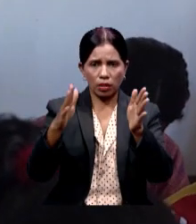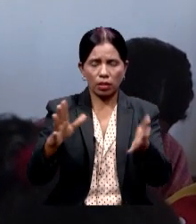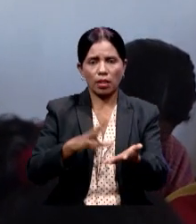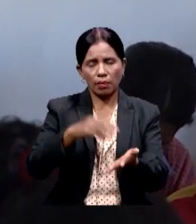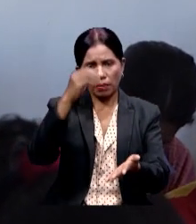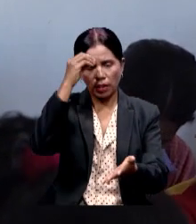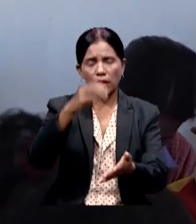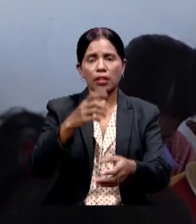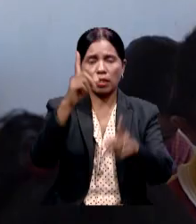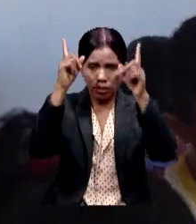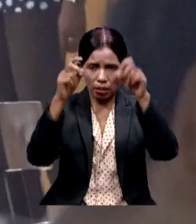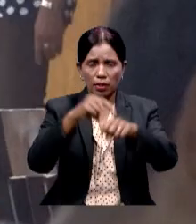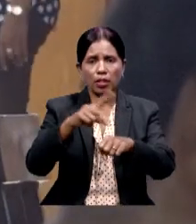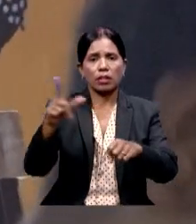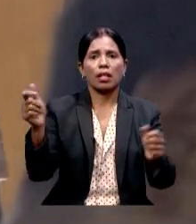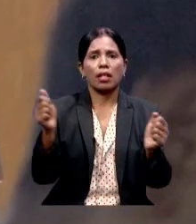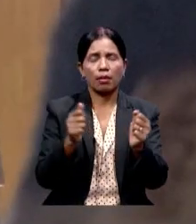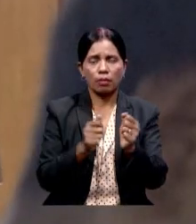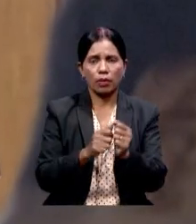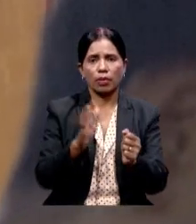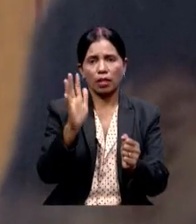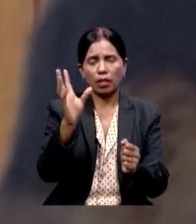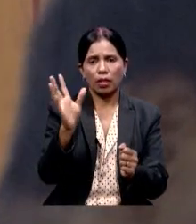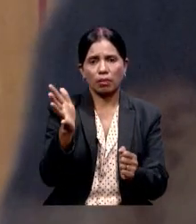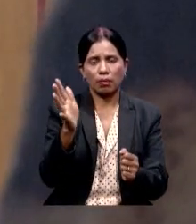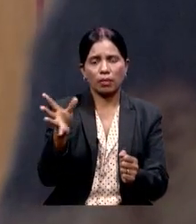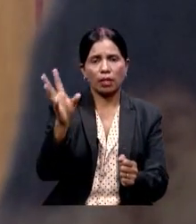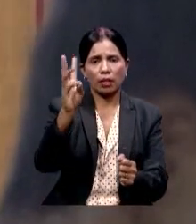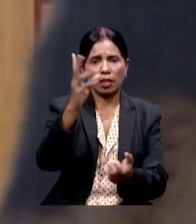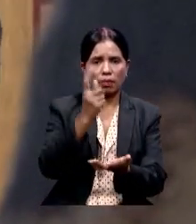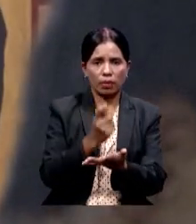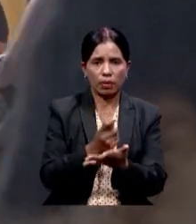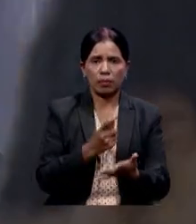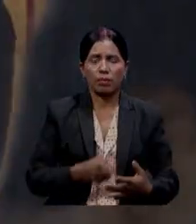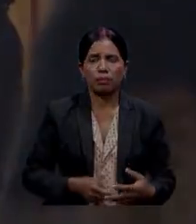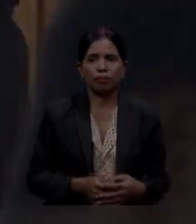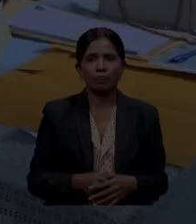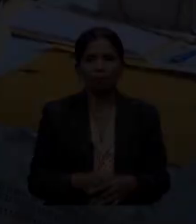exame nacional hamutuk rihun limanulu resinen. Celina López, Dilma Suzeti, GMN.